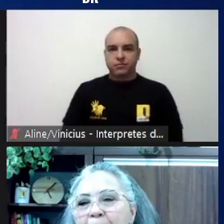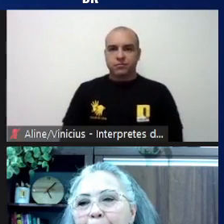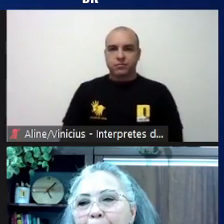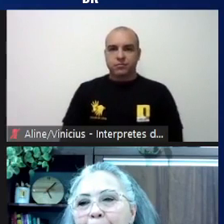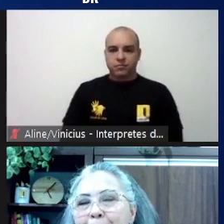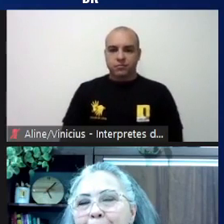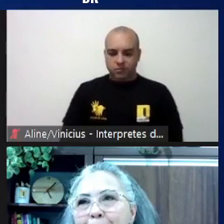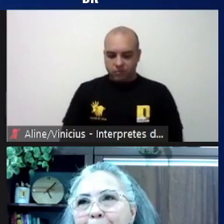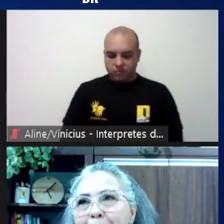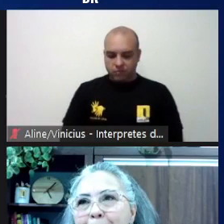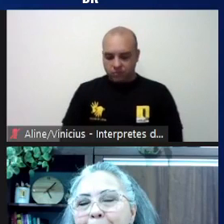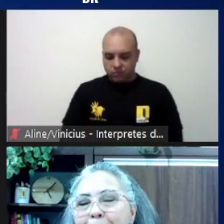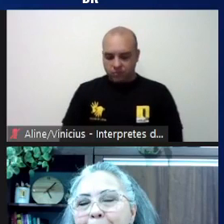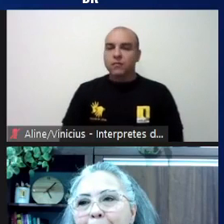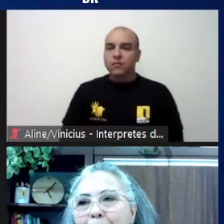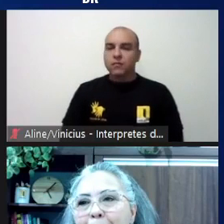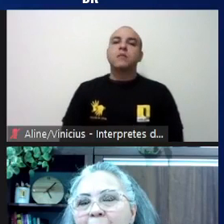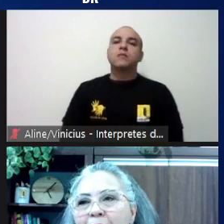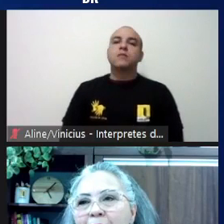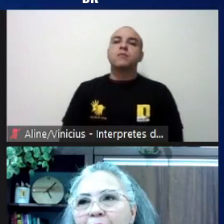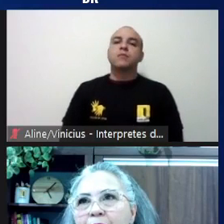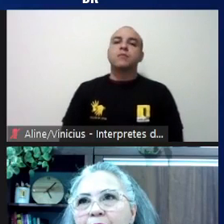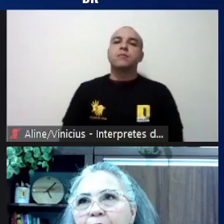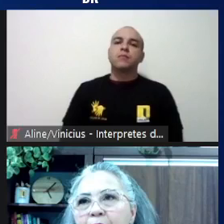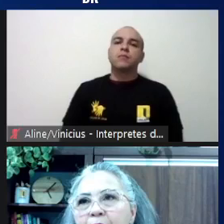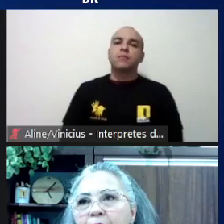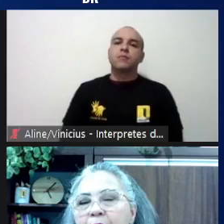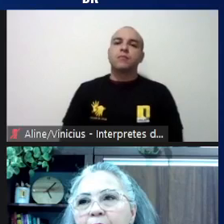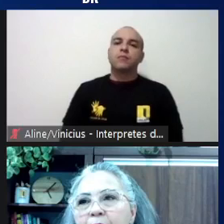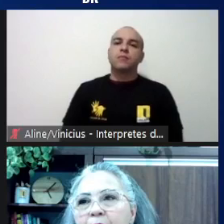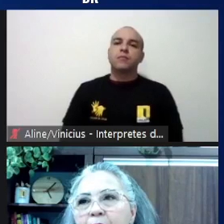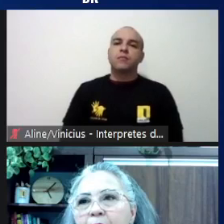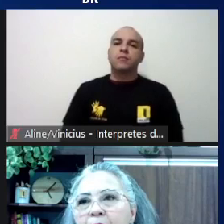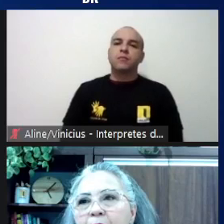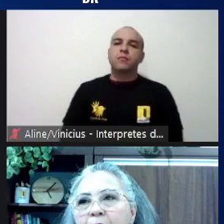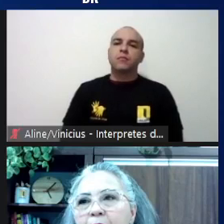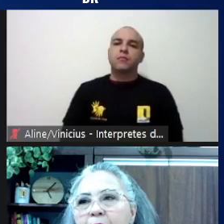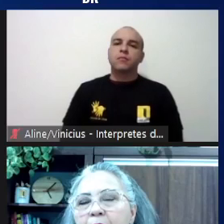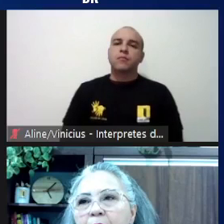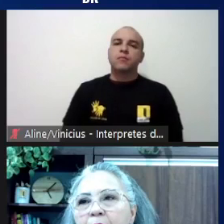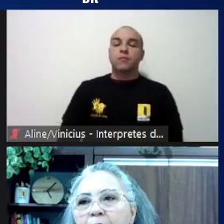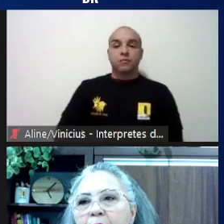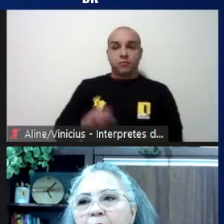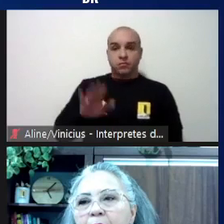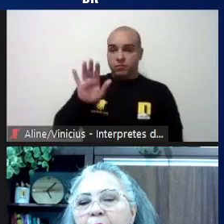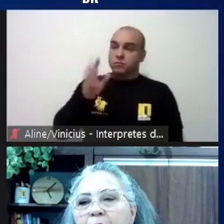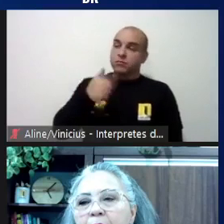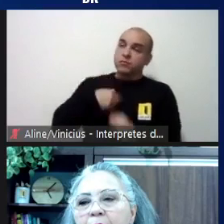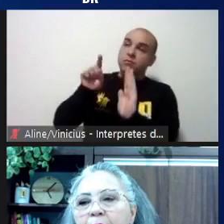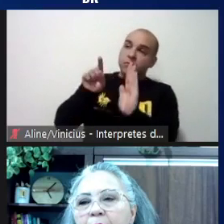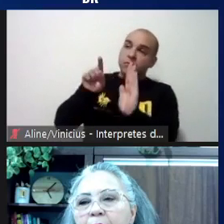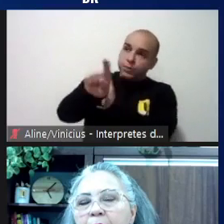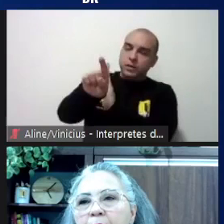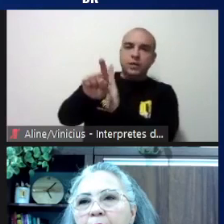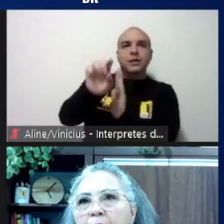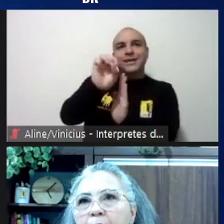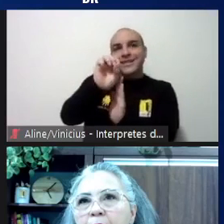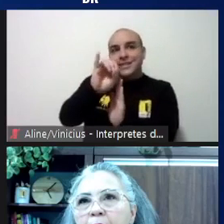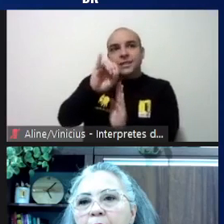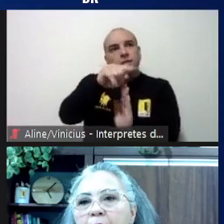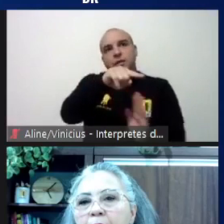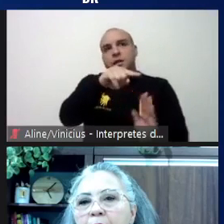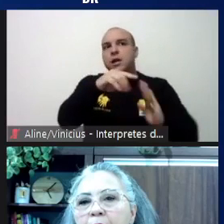como poderíamos começar uma conversa com uma instituição que ainda não está implementando